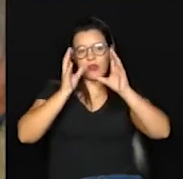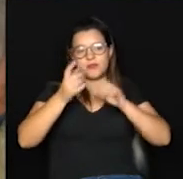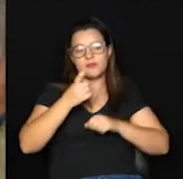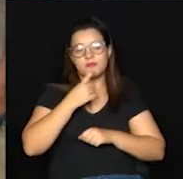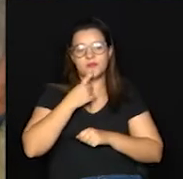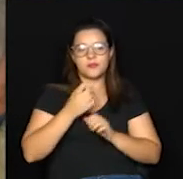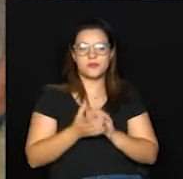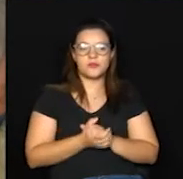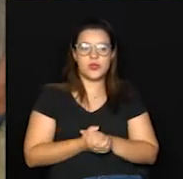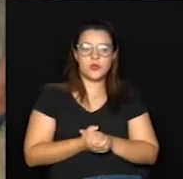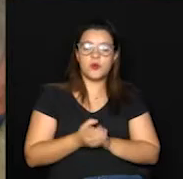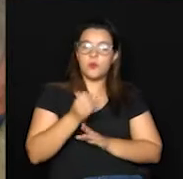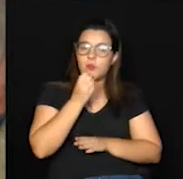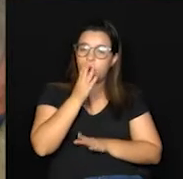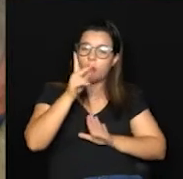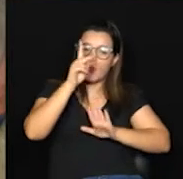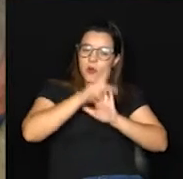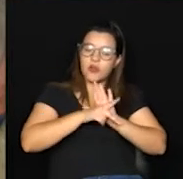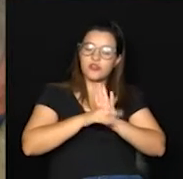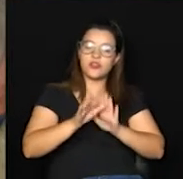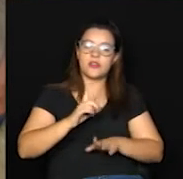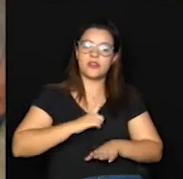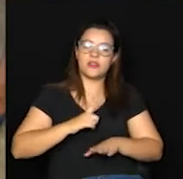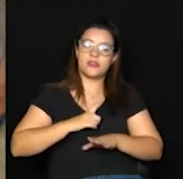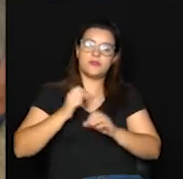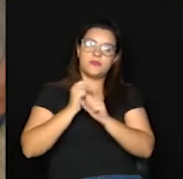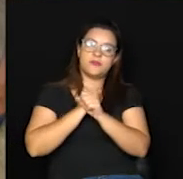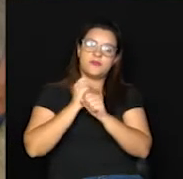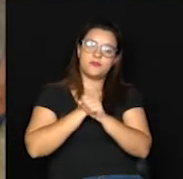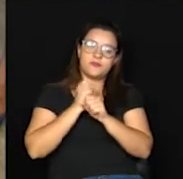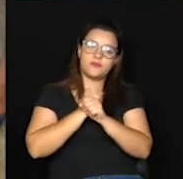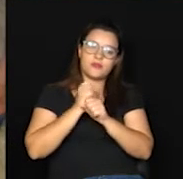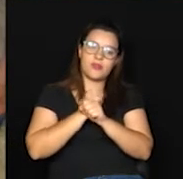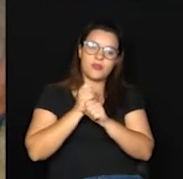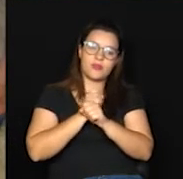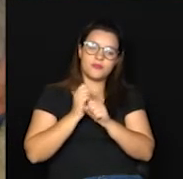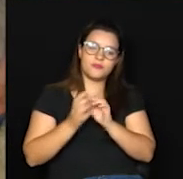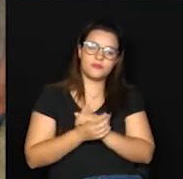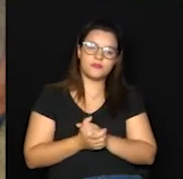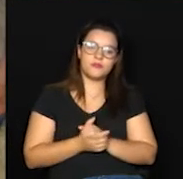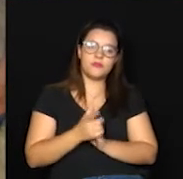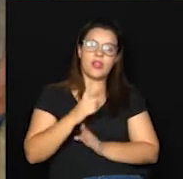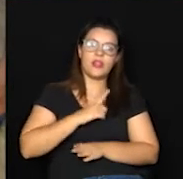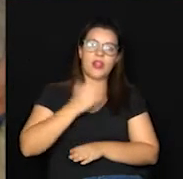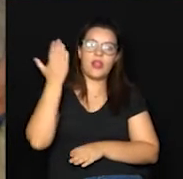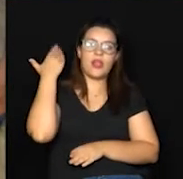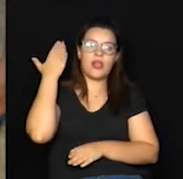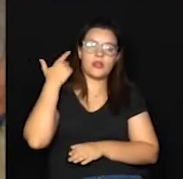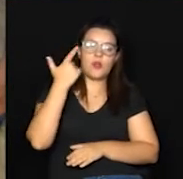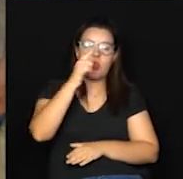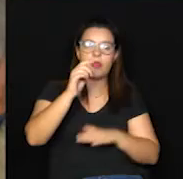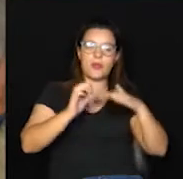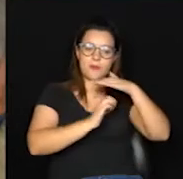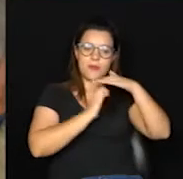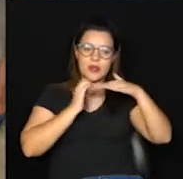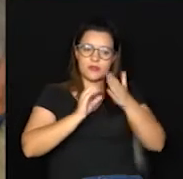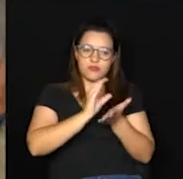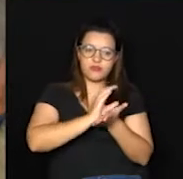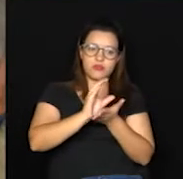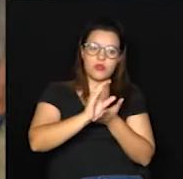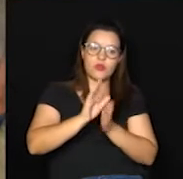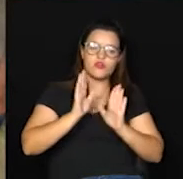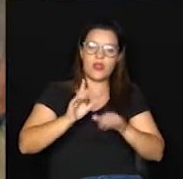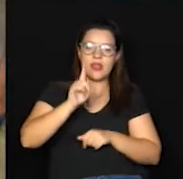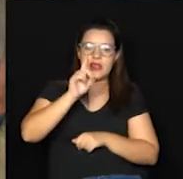bom, né? Que esse projeto existe há muito tempo. Antes do Vôlei Renata, nós tivemos outras empresas. Então, de forma ininterrupta, a gente já tem